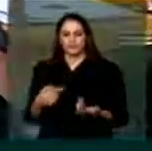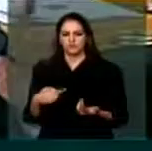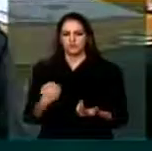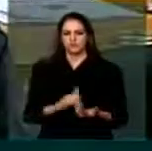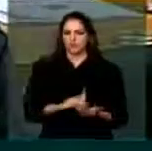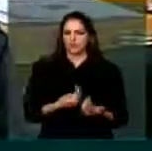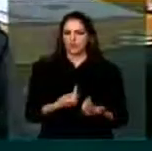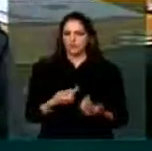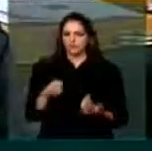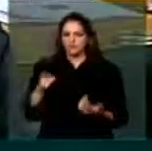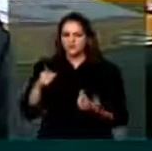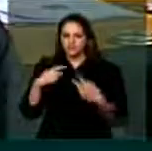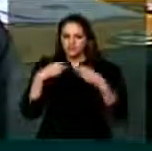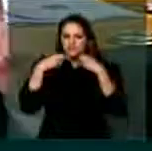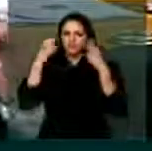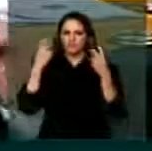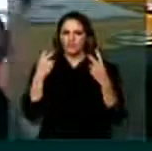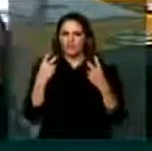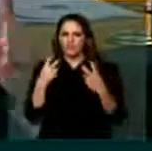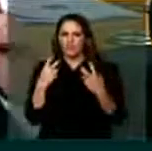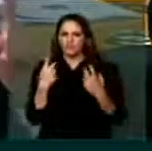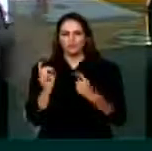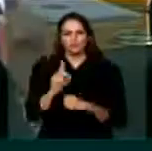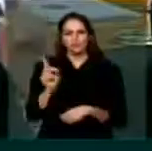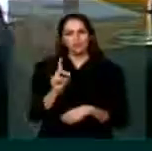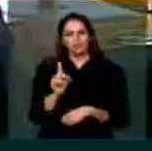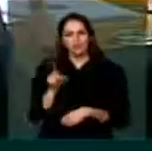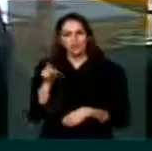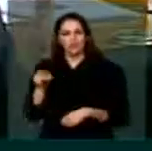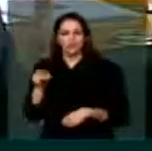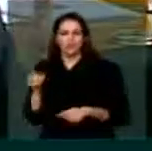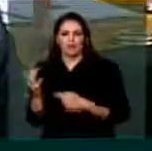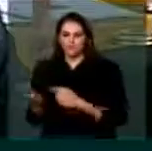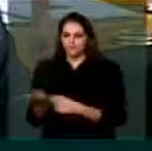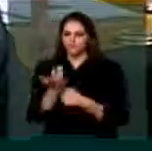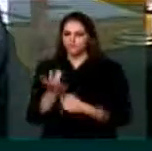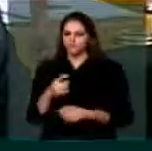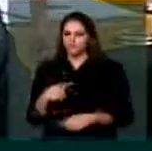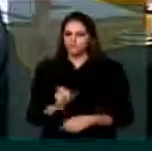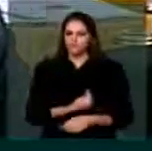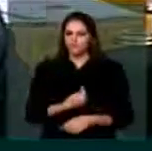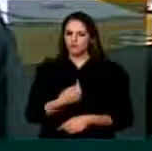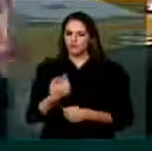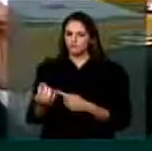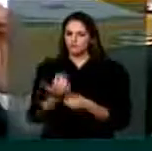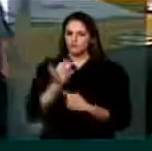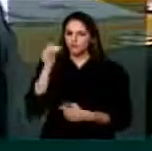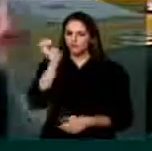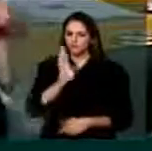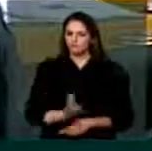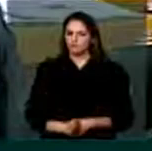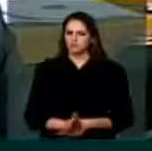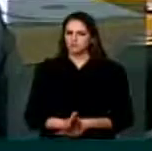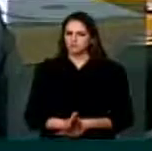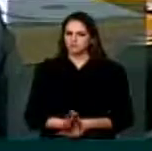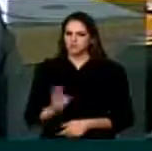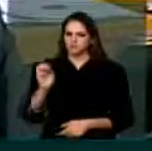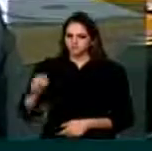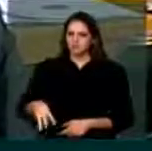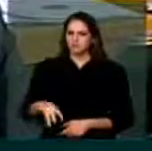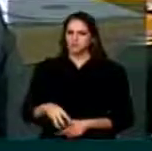plenário vá intimidá-la. Ela está prestando um serviço ao país. Está prestando um serviço ao